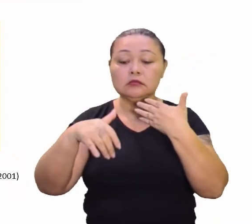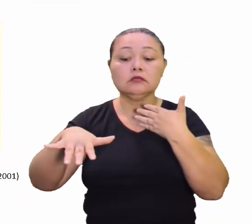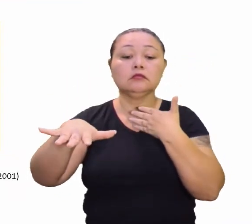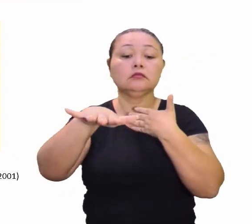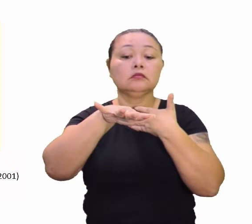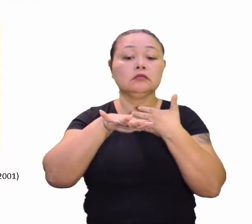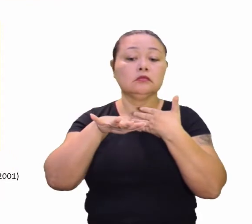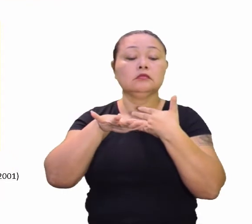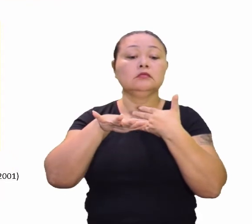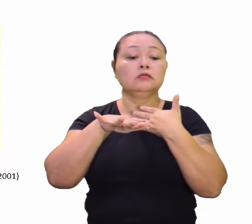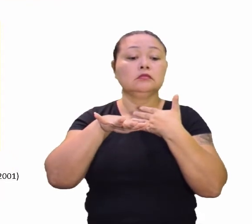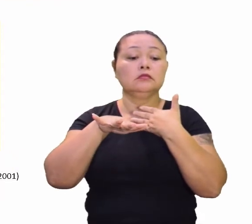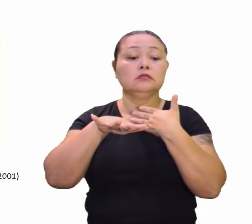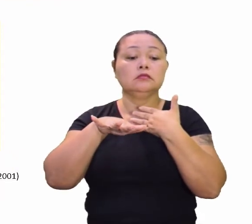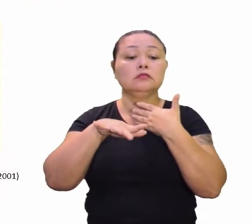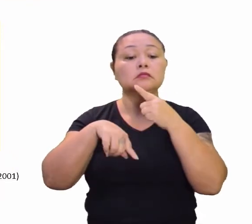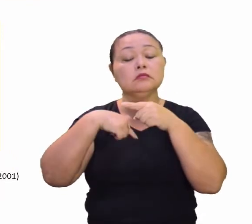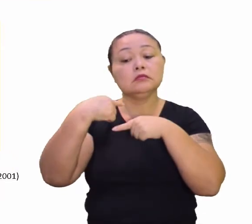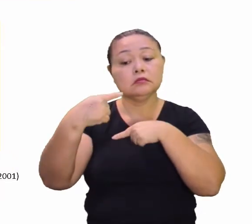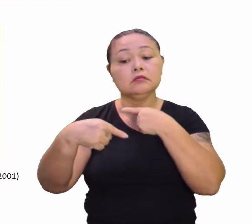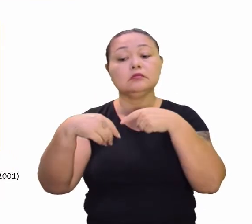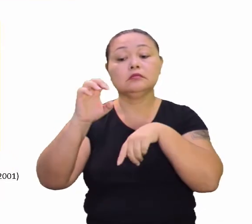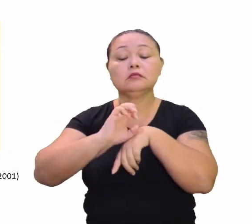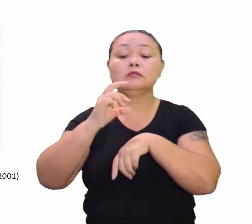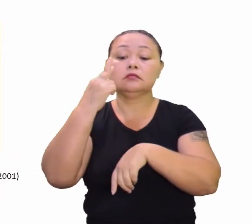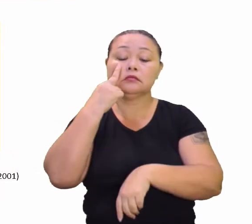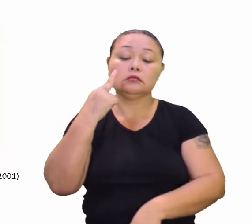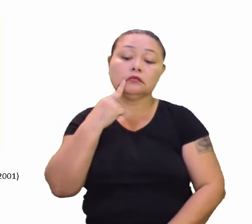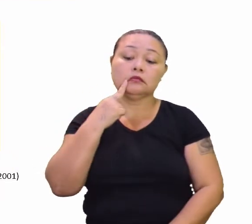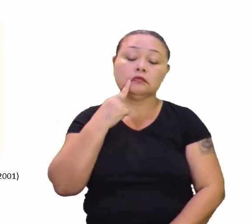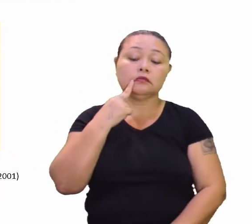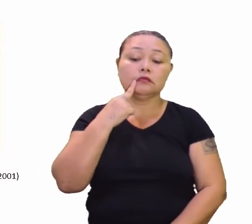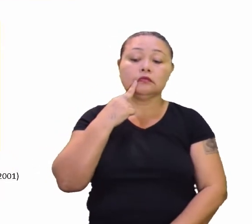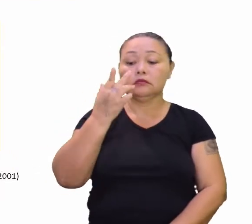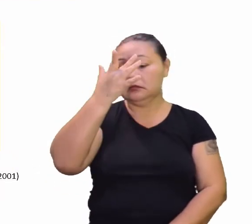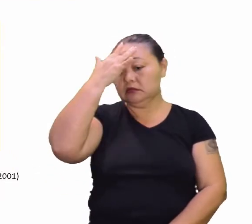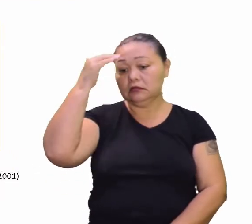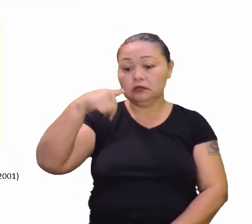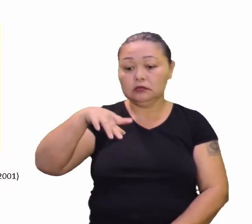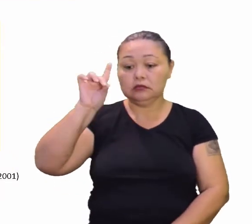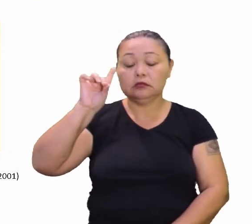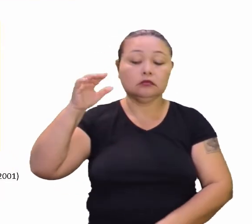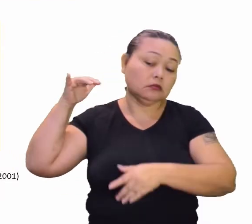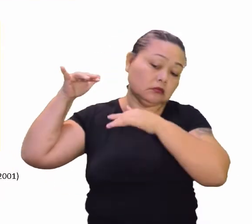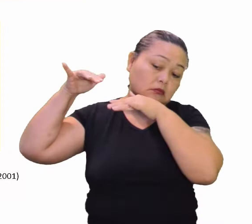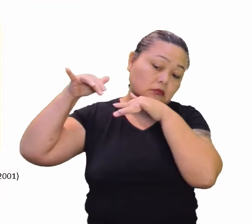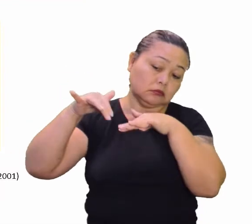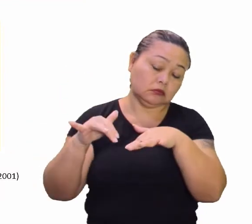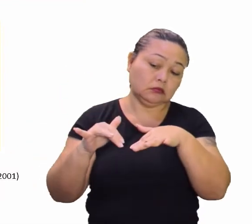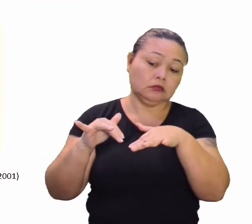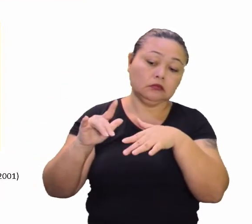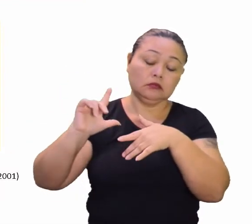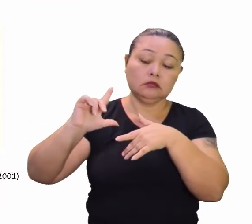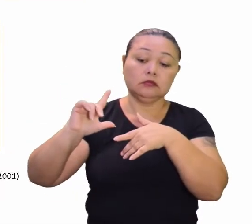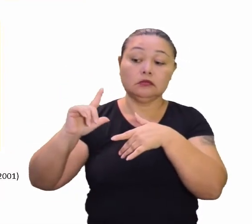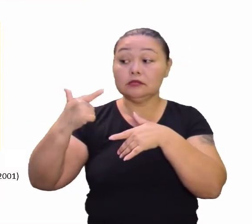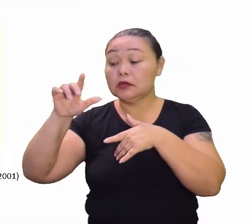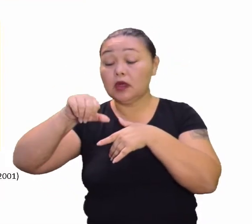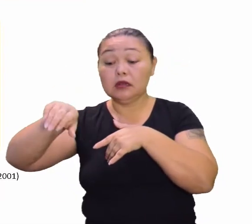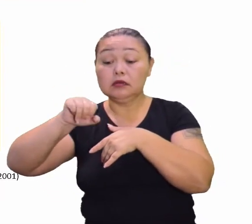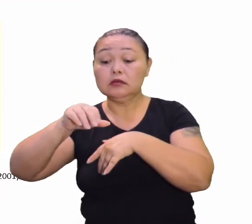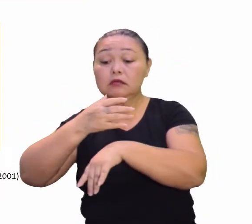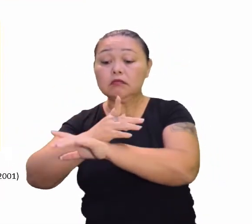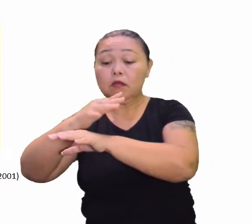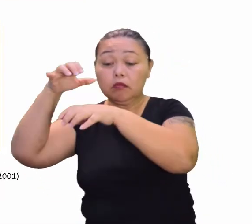nessa região, que viria a ser Rondônia. Traz aquela leva, né, de nordestinos para cá, fugindo da